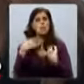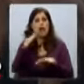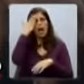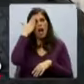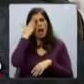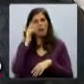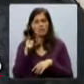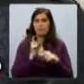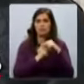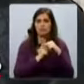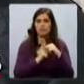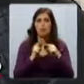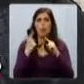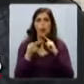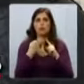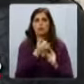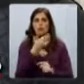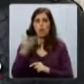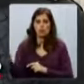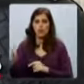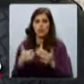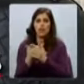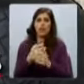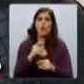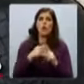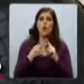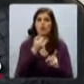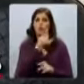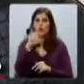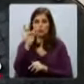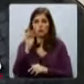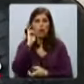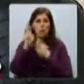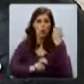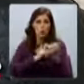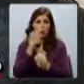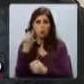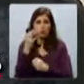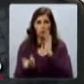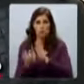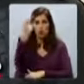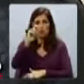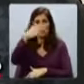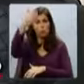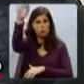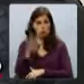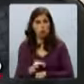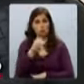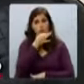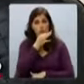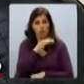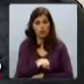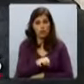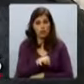um ponto a favor. De 2011 até 2014, a procura potencial do Porto subiu em 31%. Ou seja, nós estamos a falar que